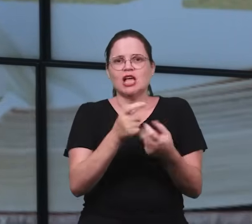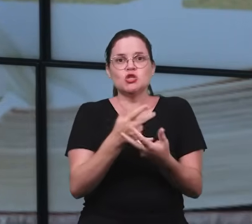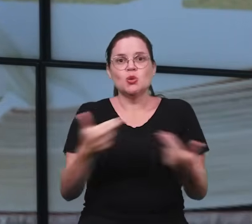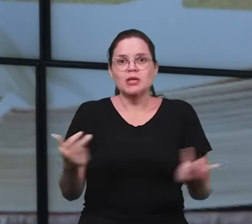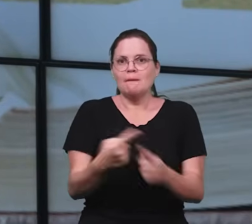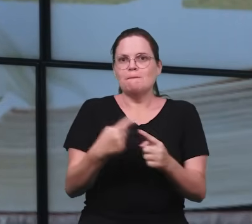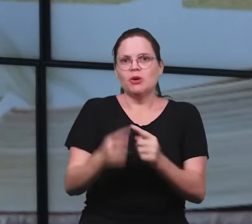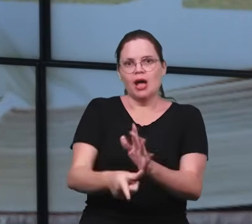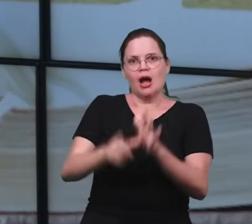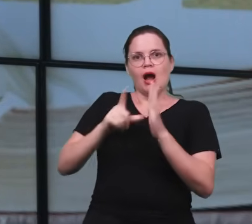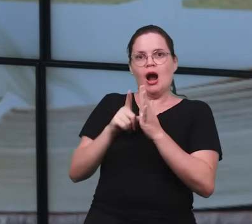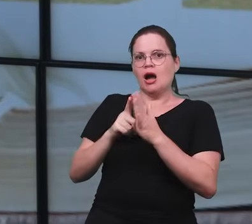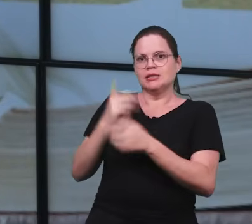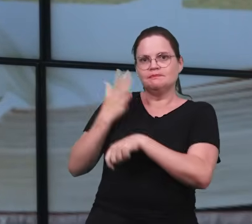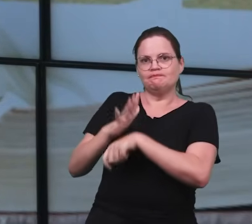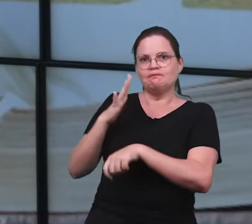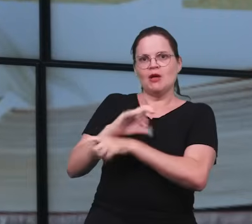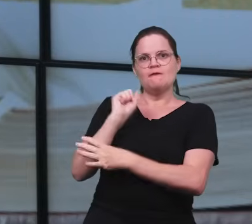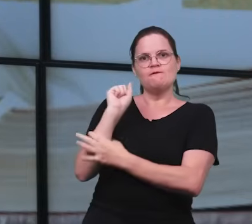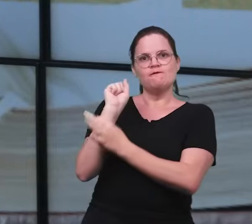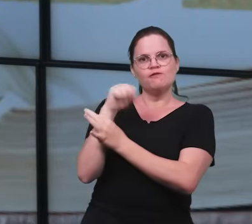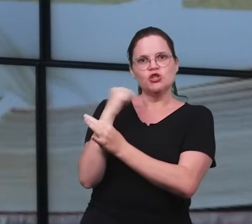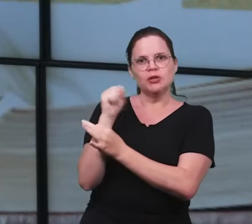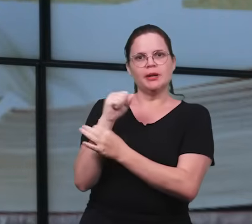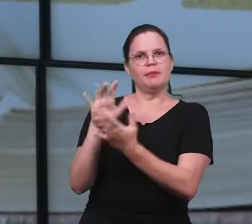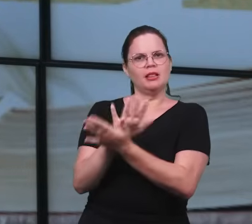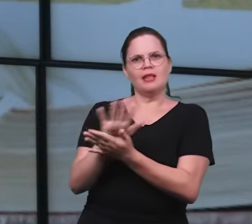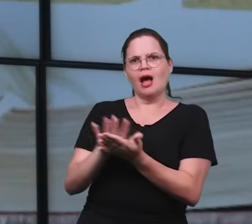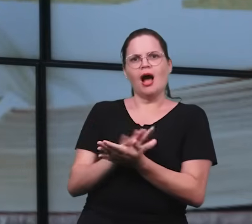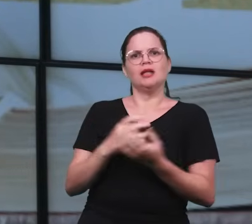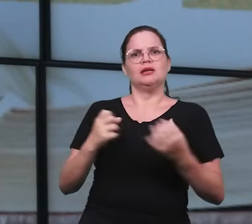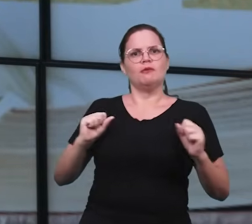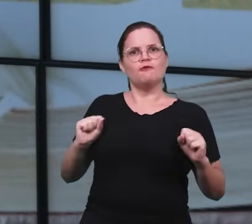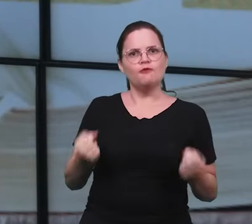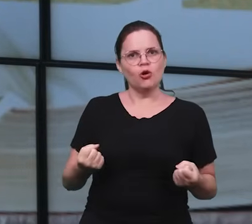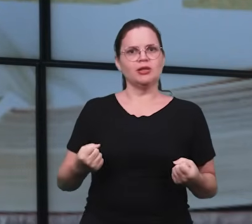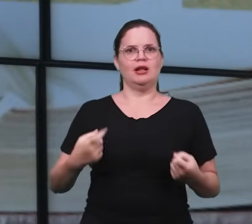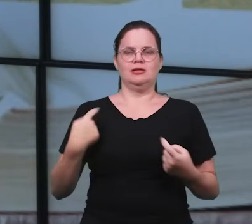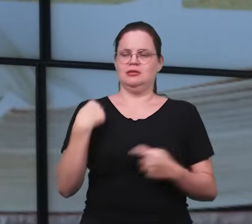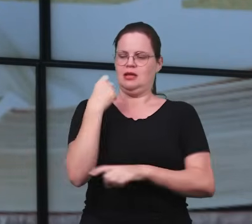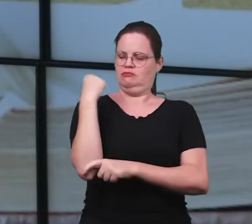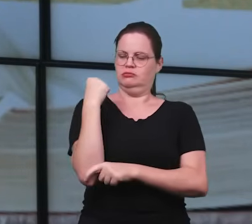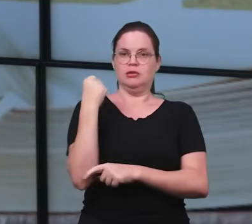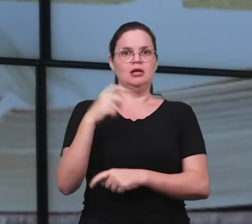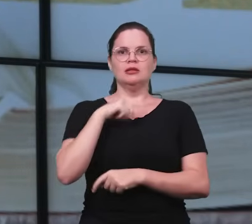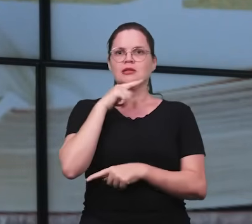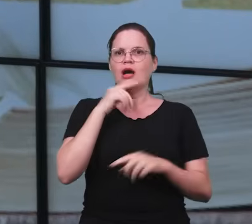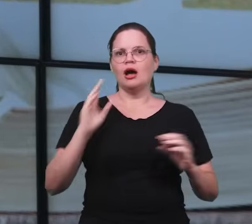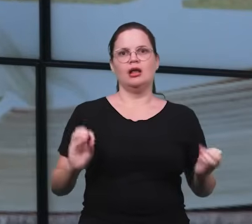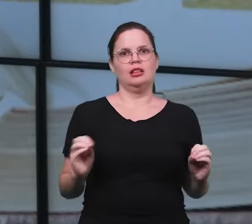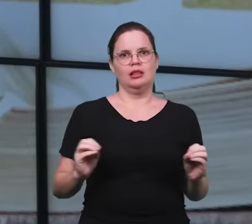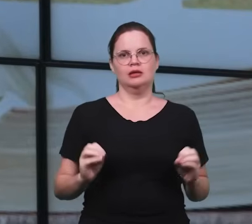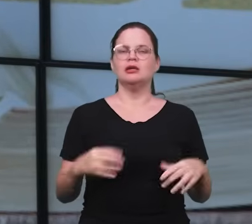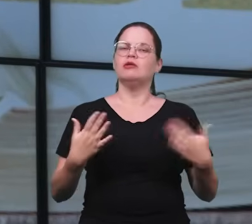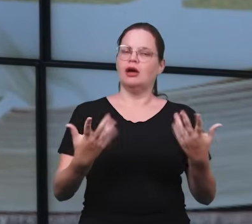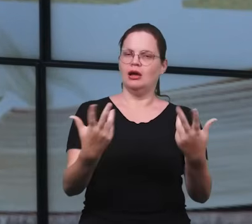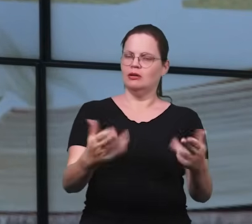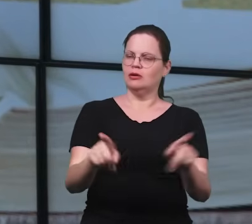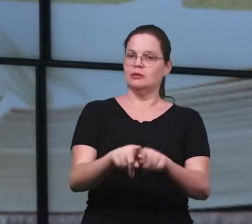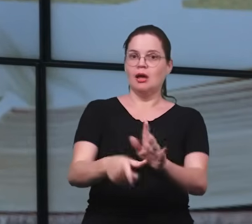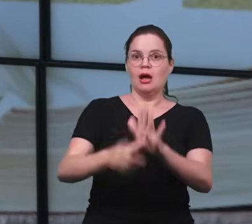Porque não fortaleceu previamente. Então nós precisamos nos fortalecer antes, porque o dia que